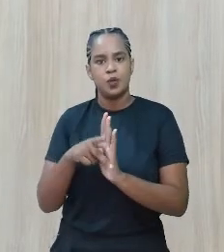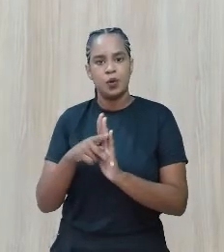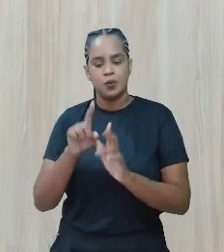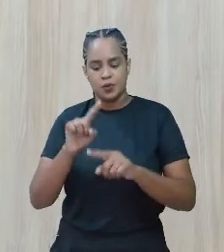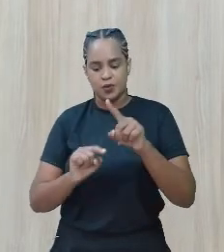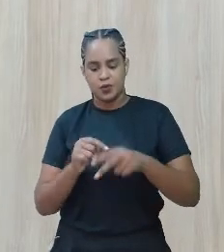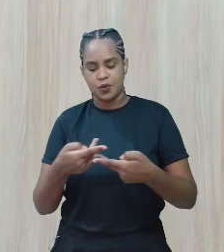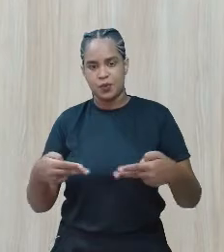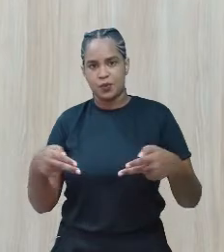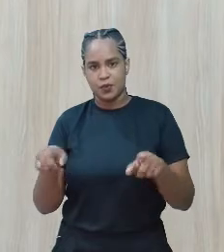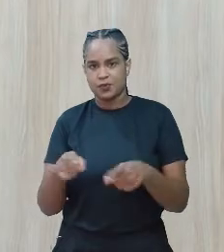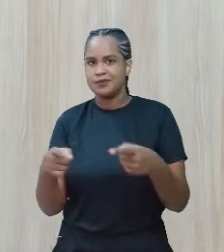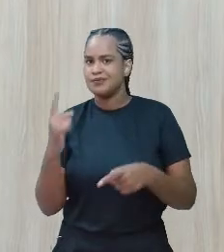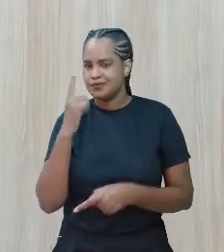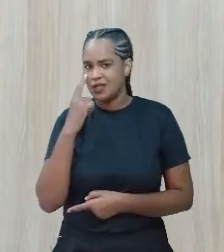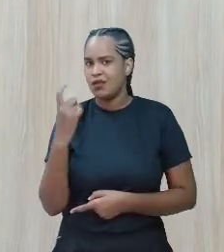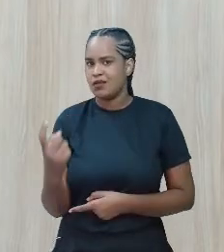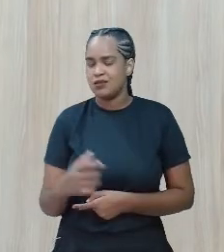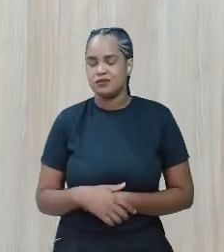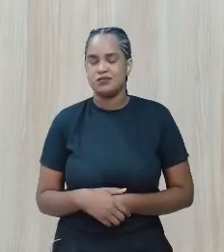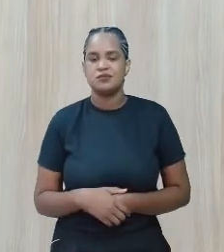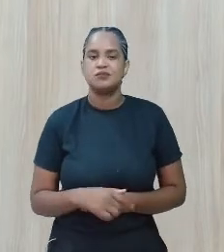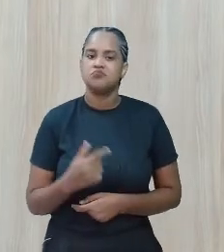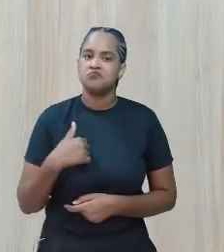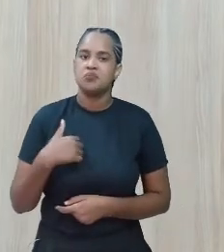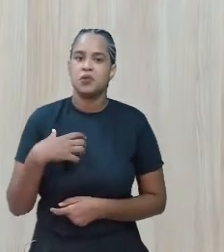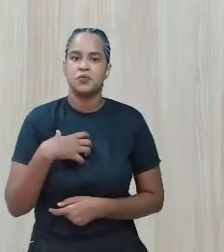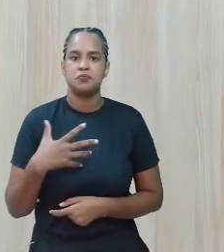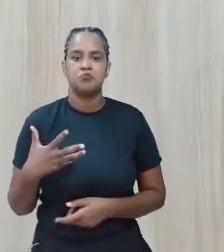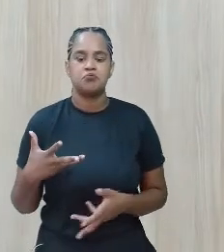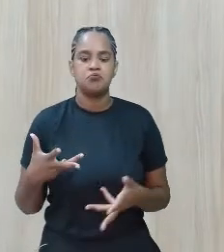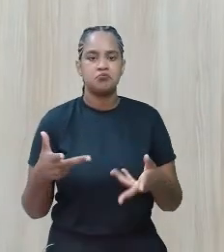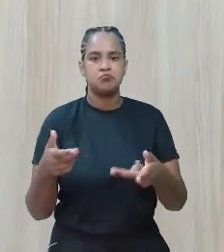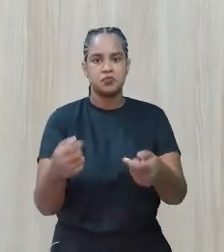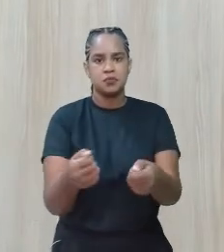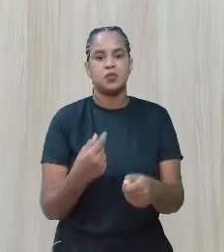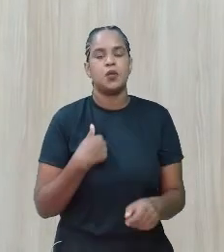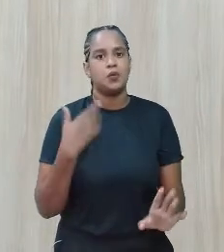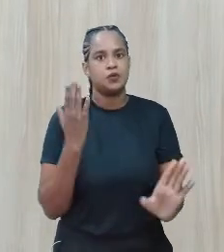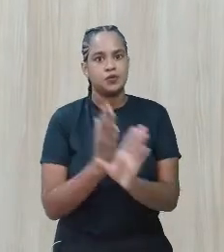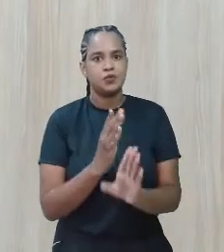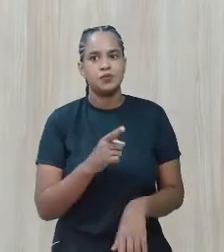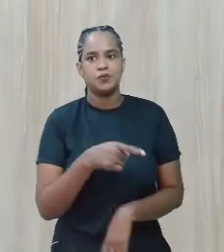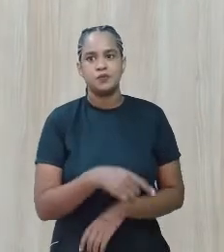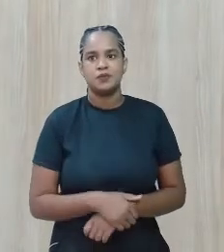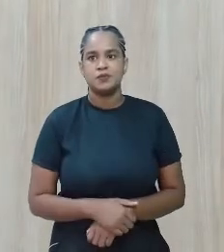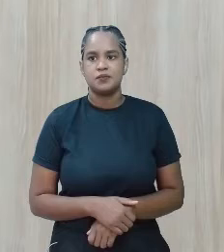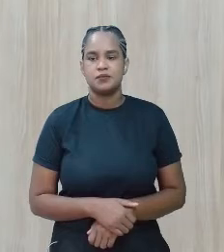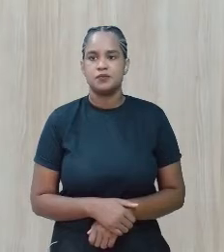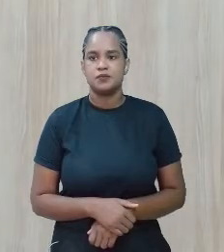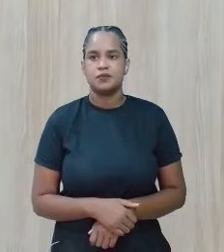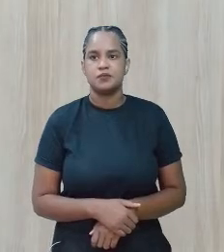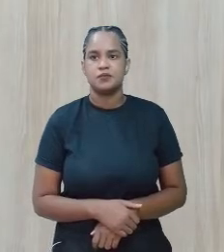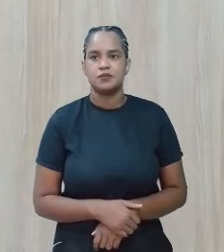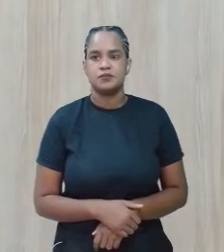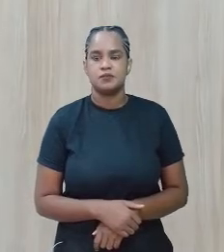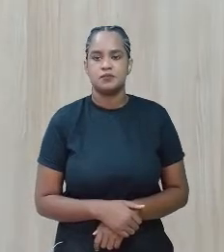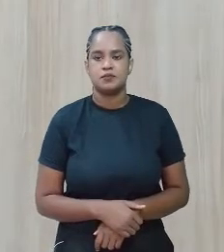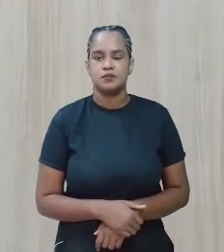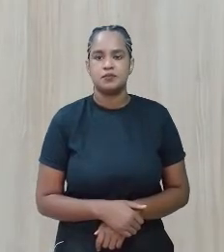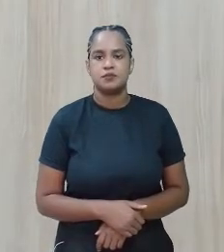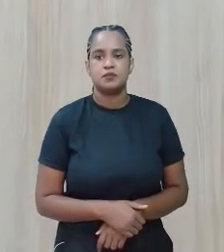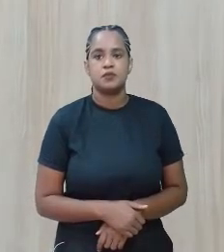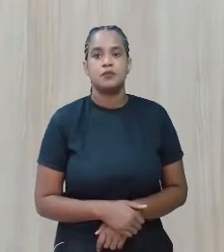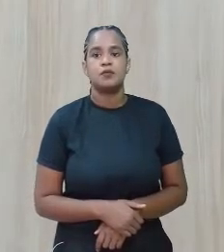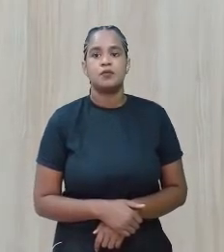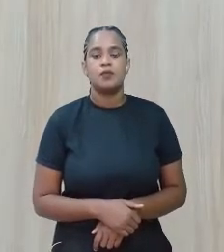que interessante, né? Eu achei isso incrível, foi uma descoberta. E aí vamos